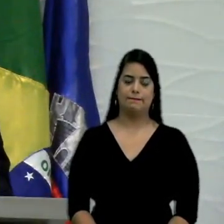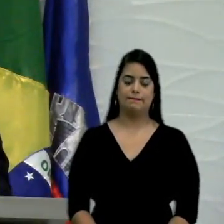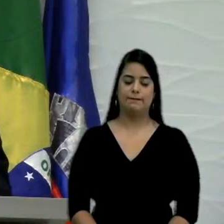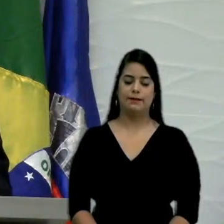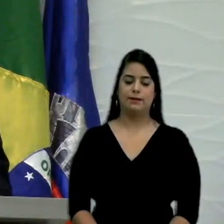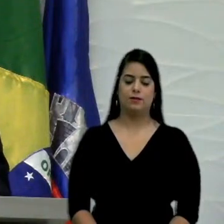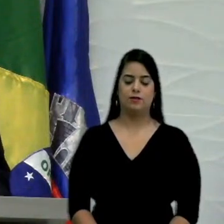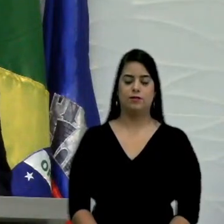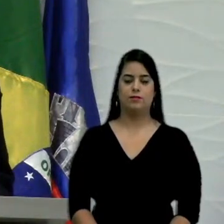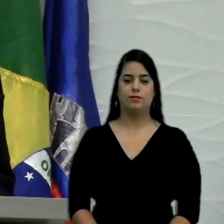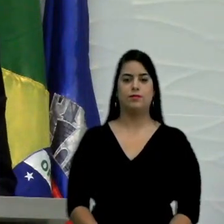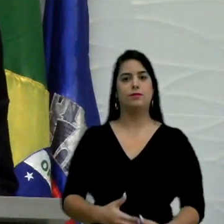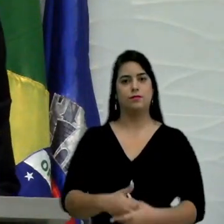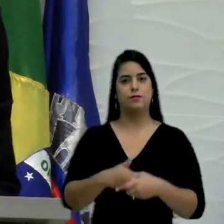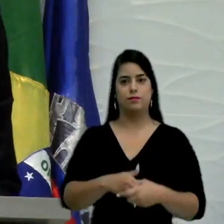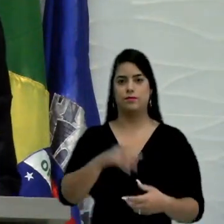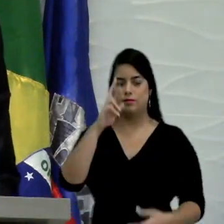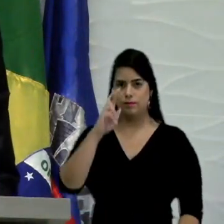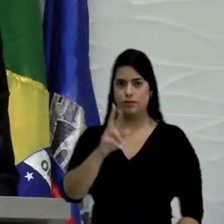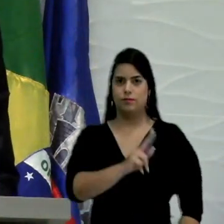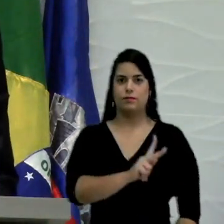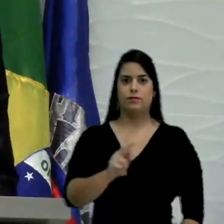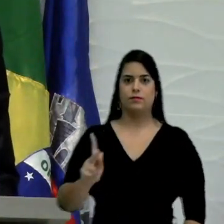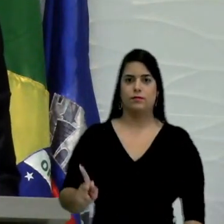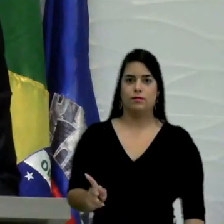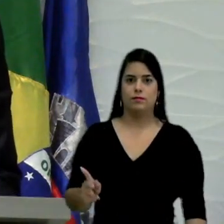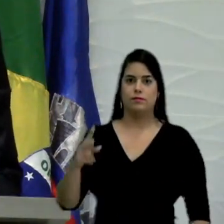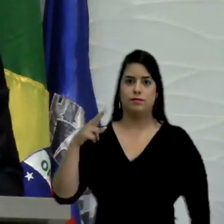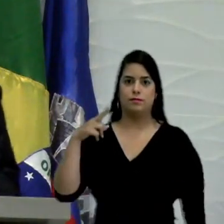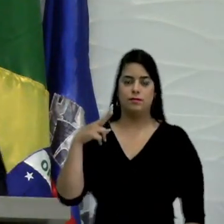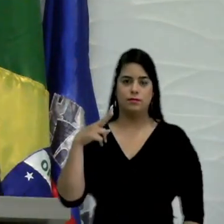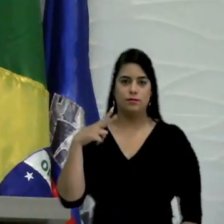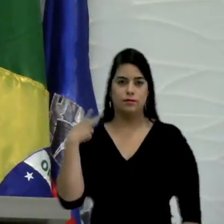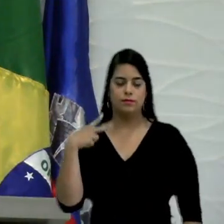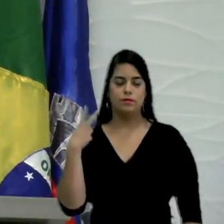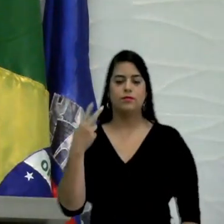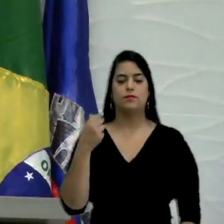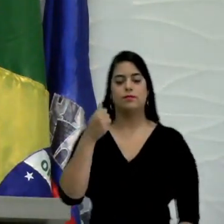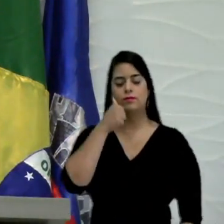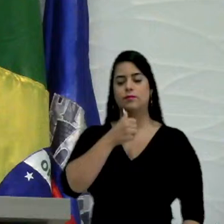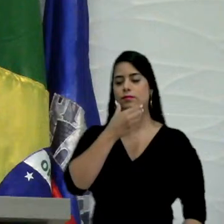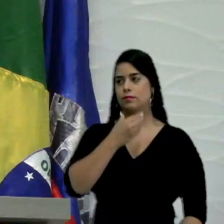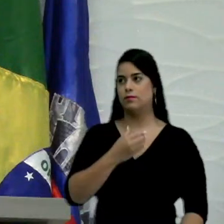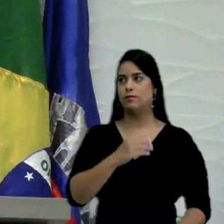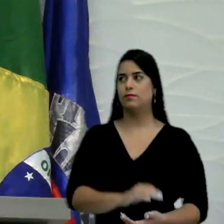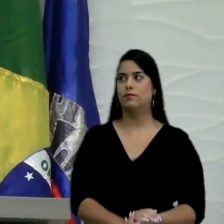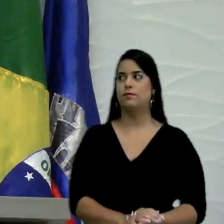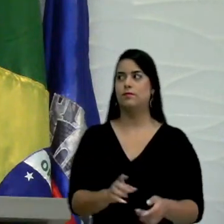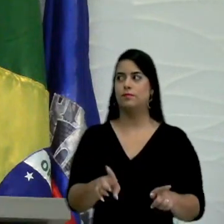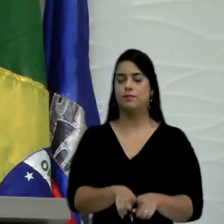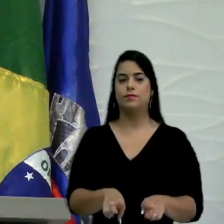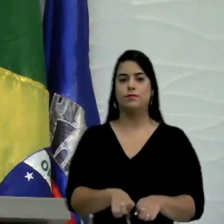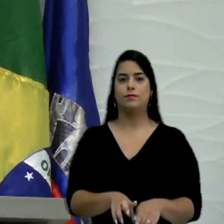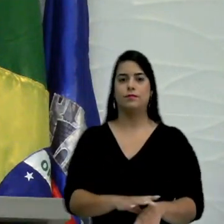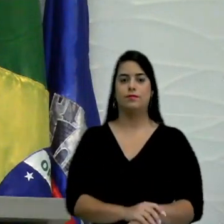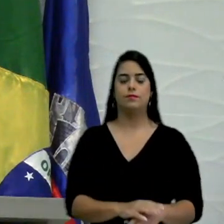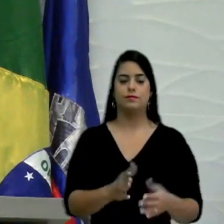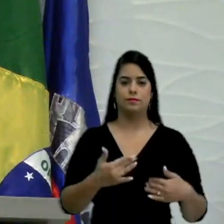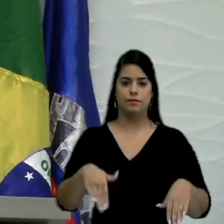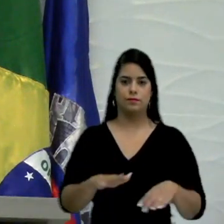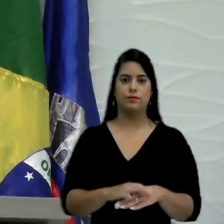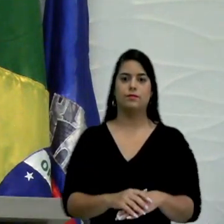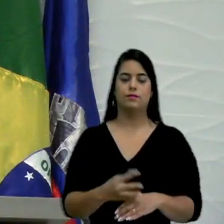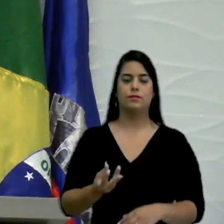Quero saudar o senhor presidente, senhora vereadora, senhores vereadores. Saudar também a todos que